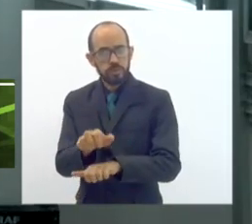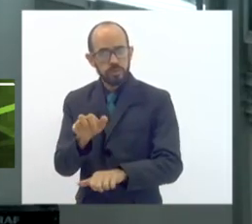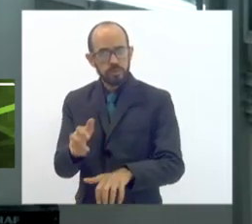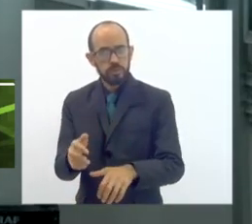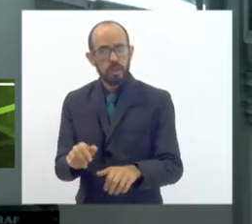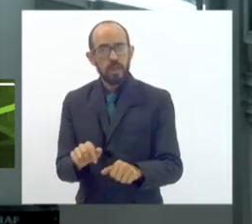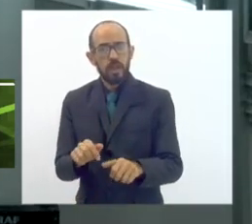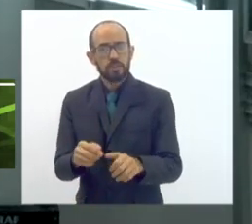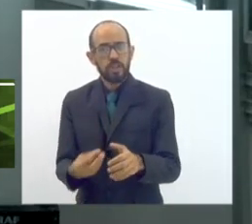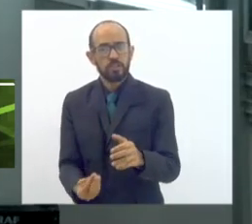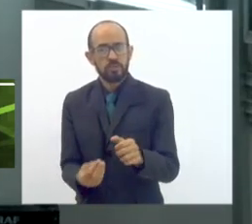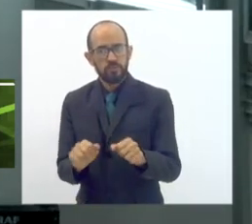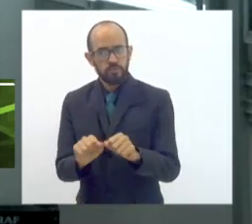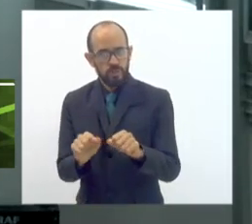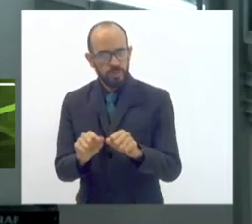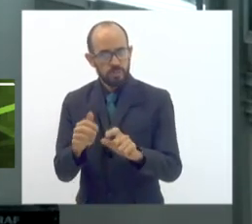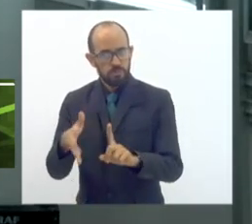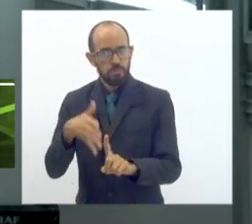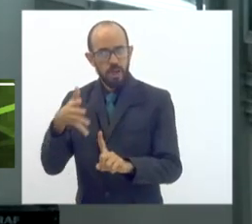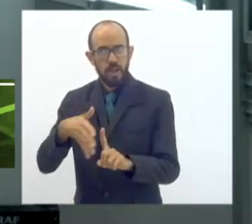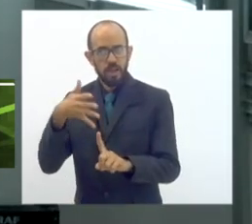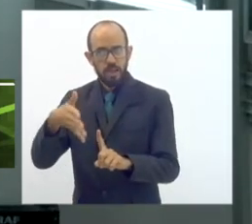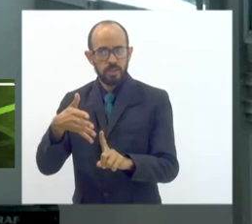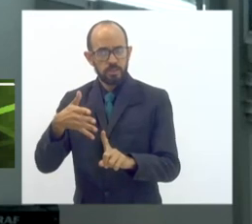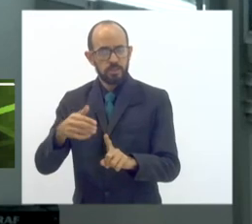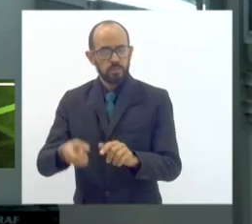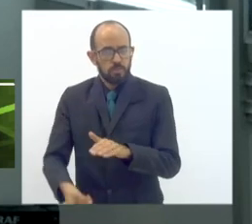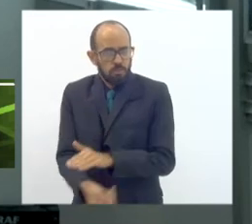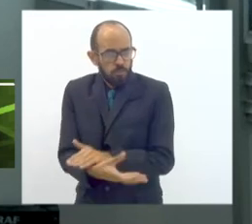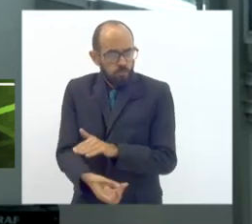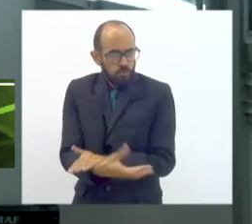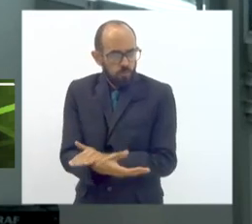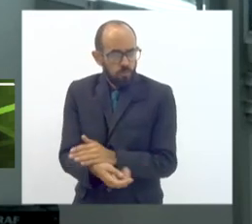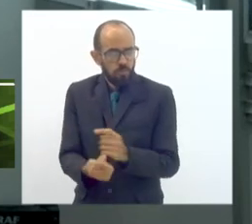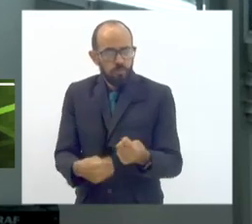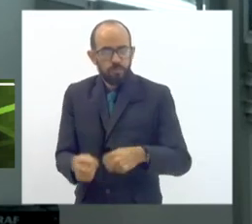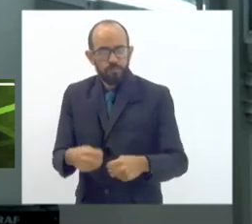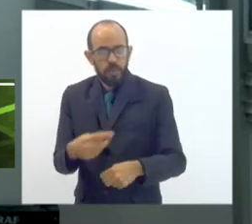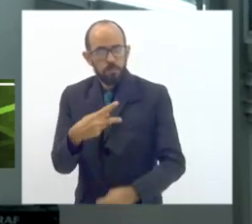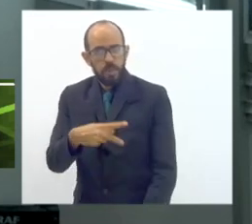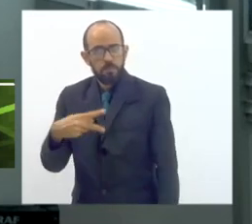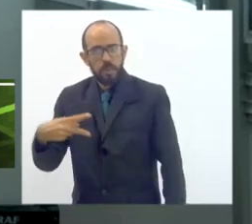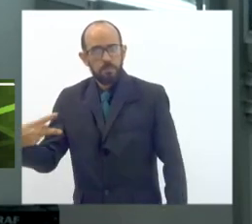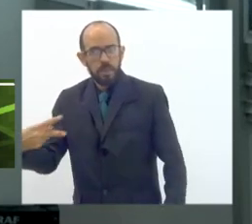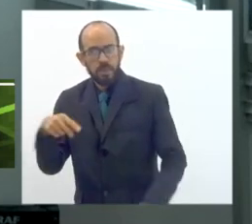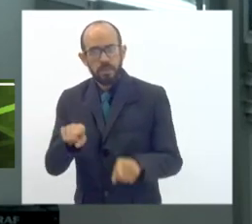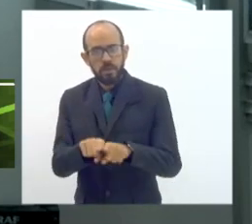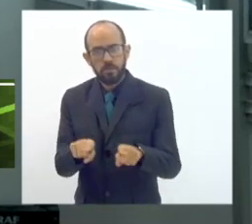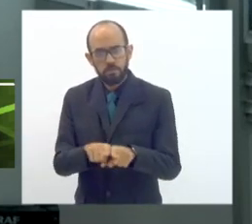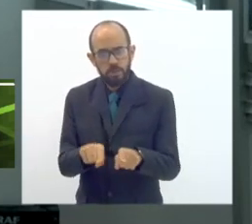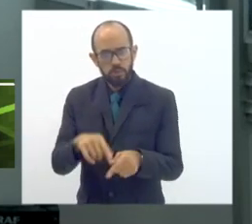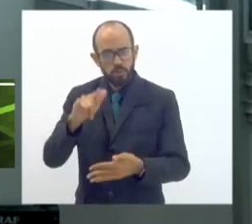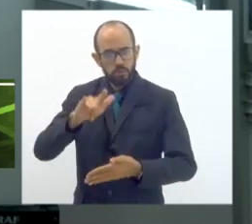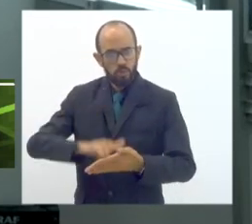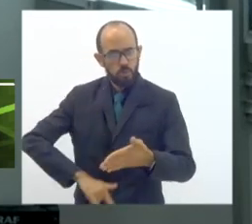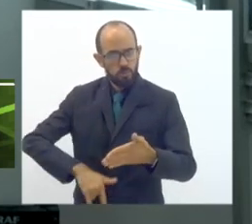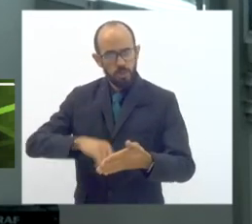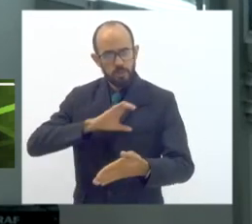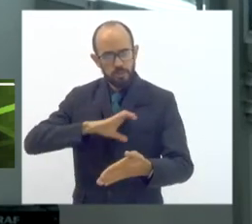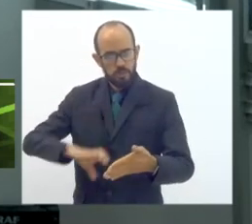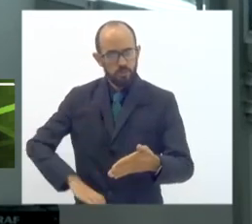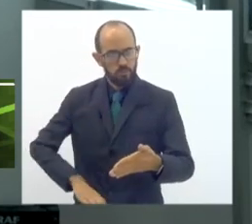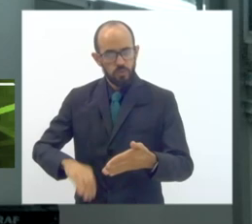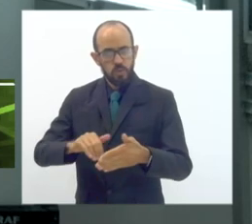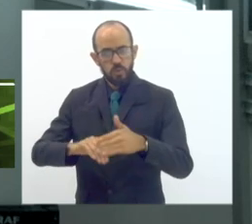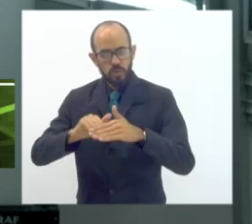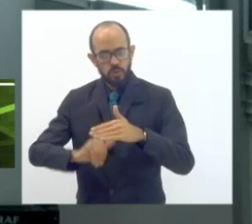foram realizadas palestras sobre improbidade administrativa, parcerias público e privada e também sobre documentação civil e